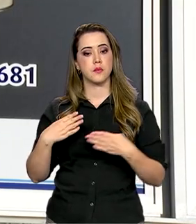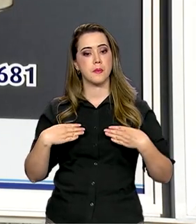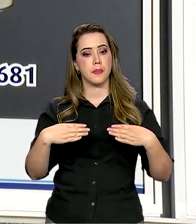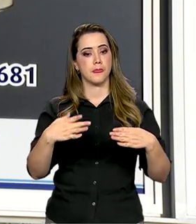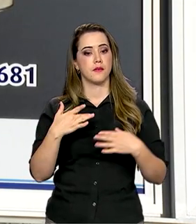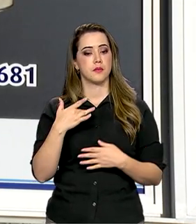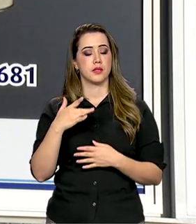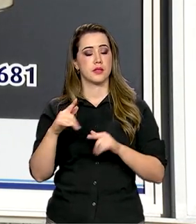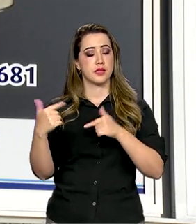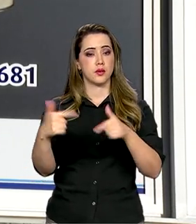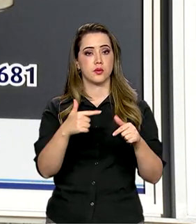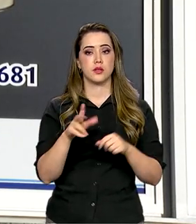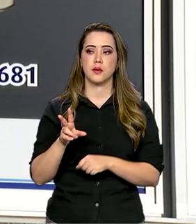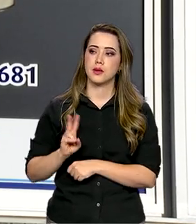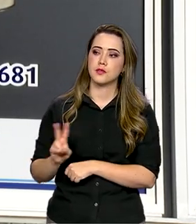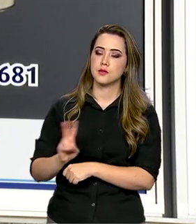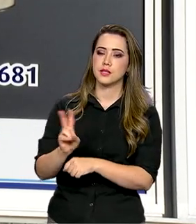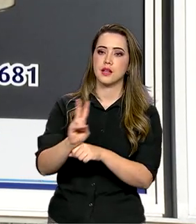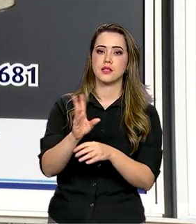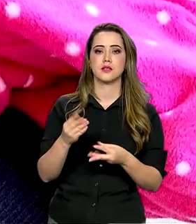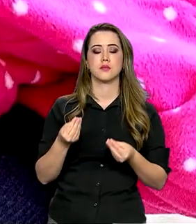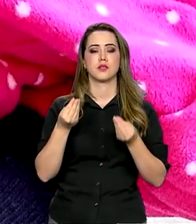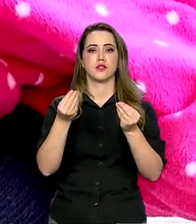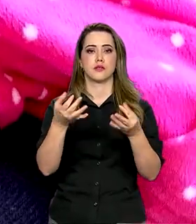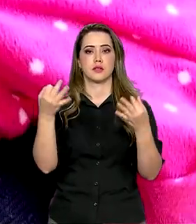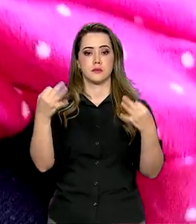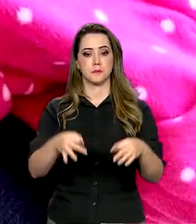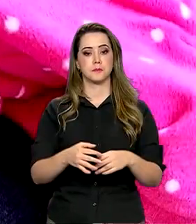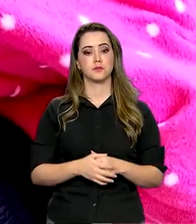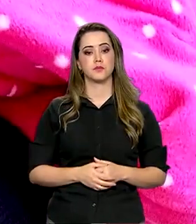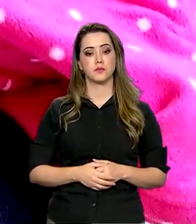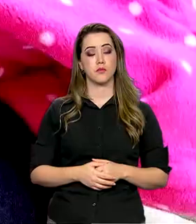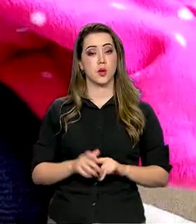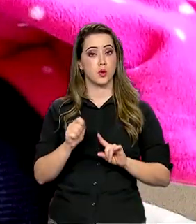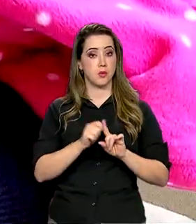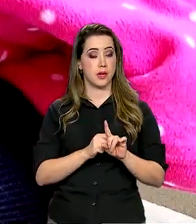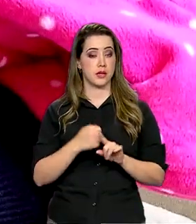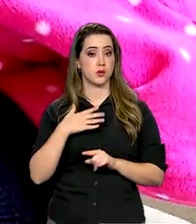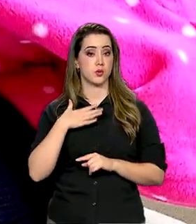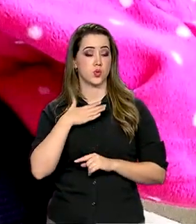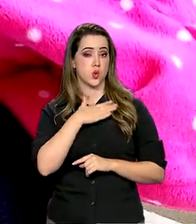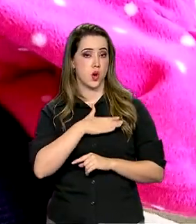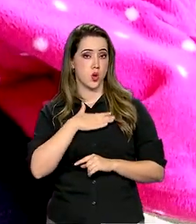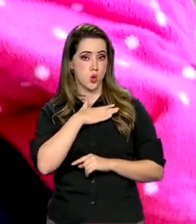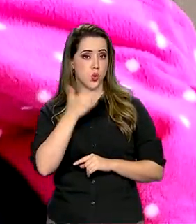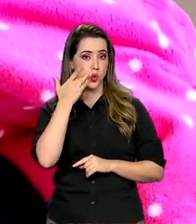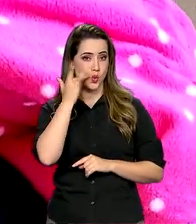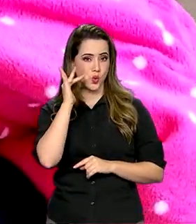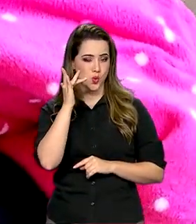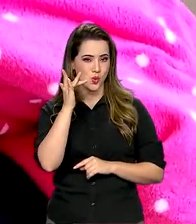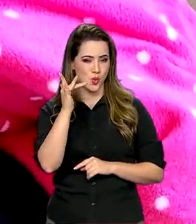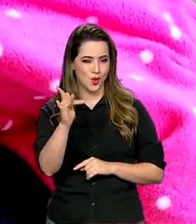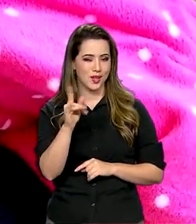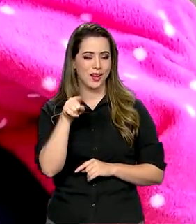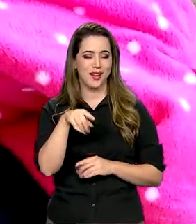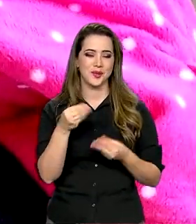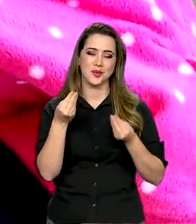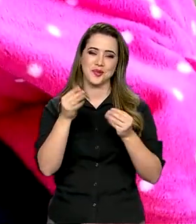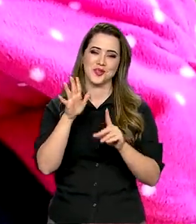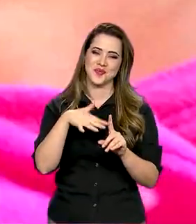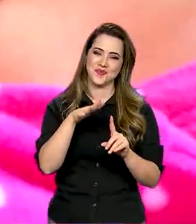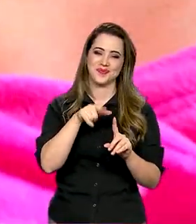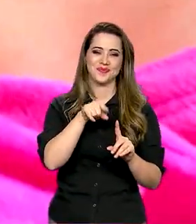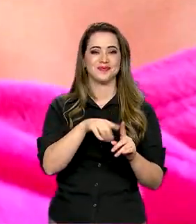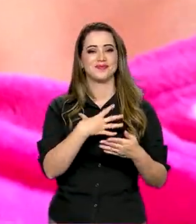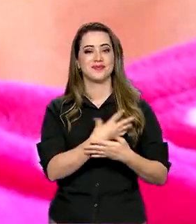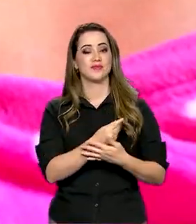quem fiscaliza para garantir o cumprimento. E no Agosto Dourado, que é dedicado à amamentação, o tema